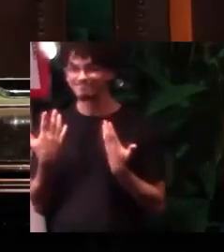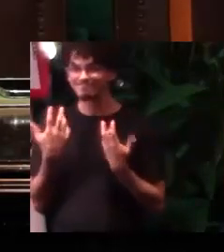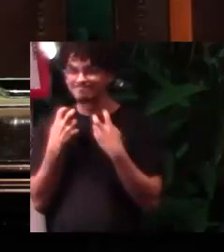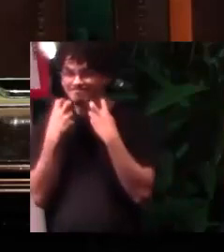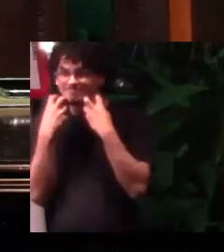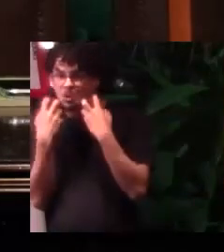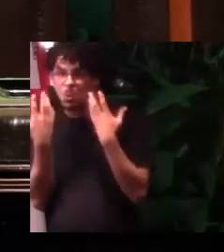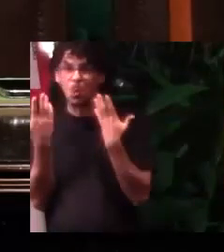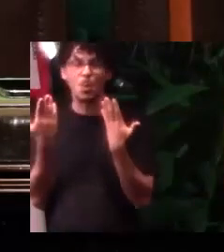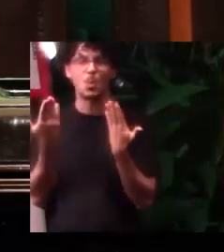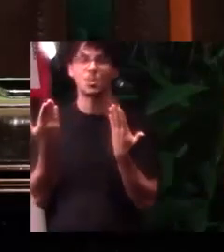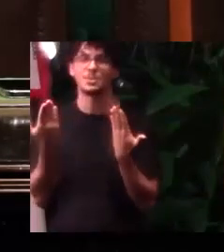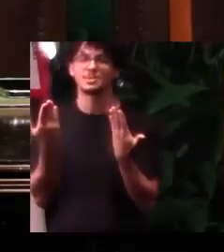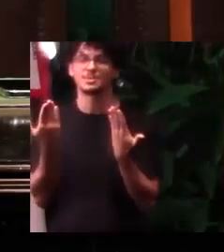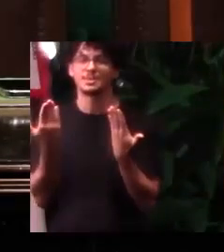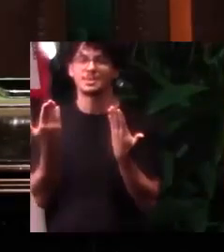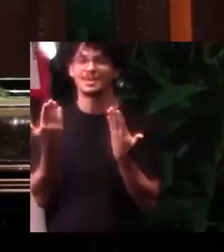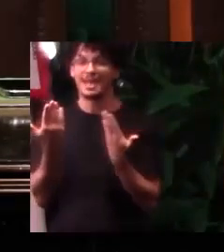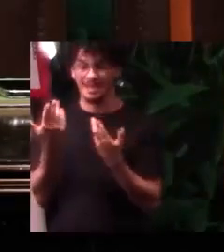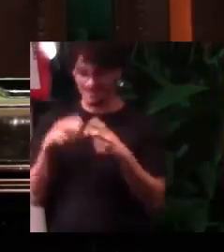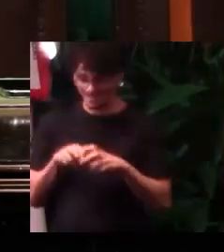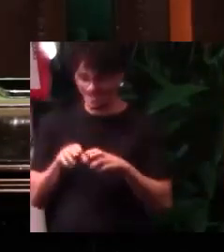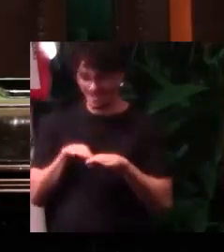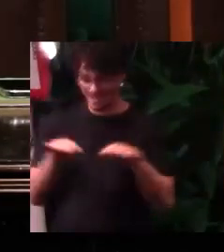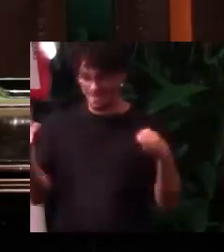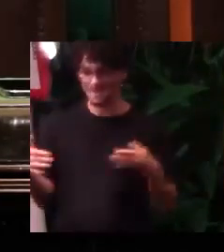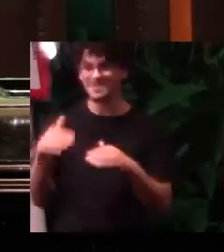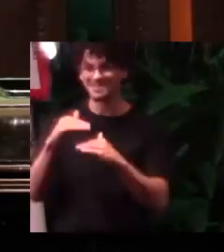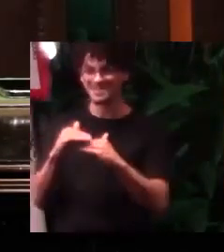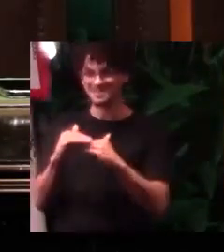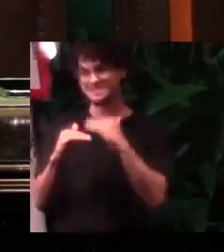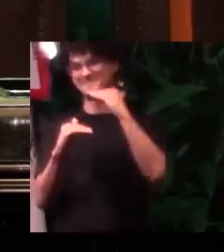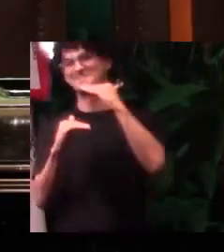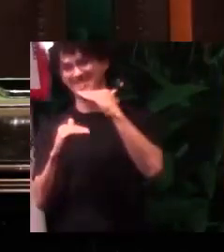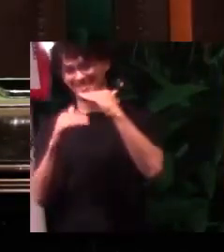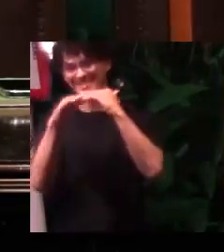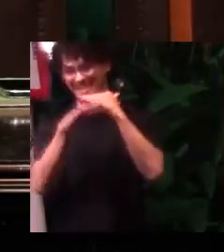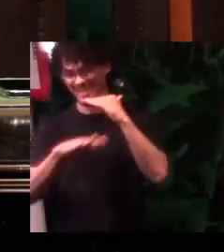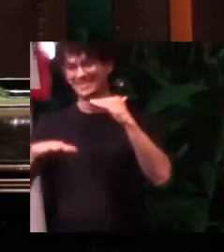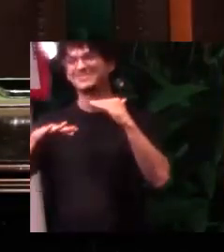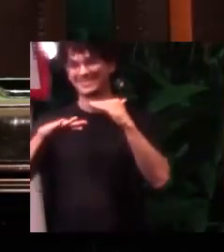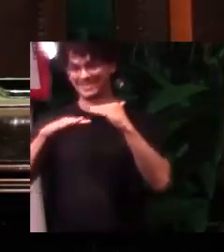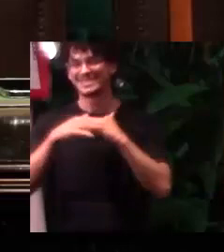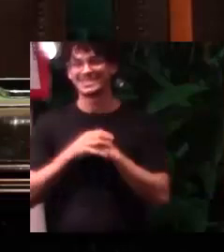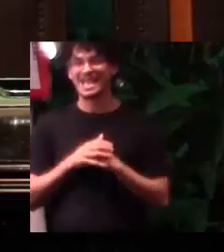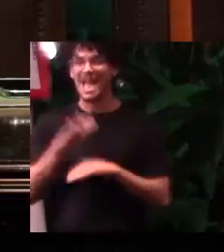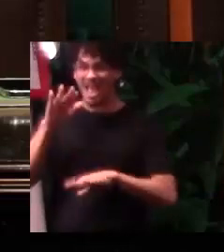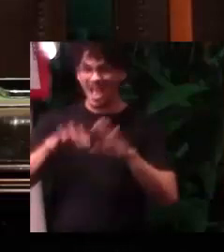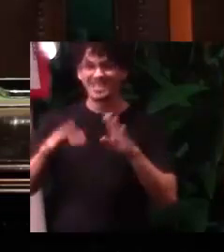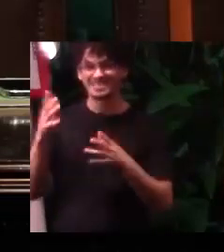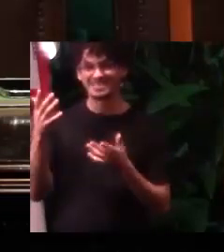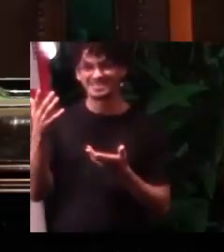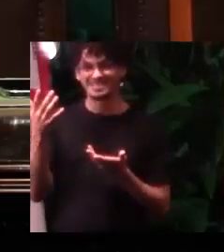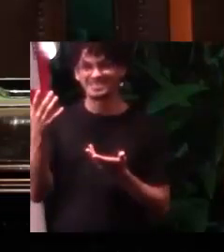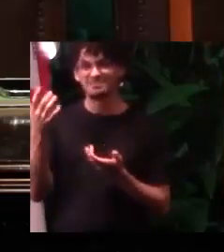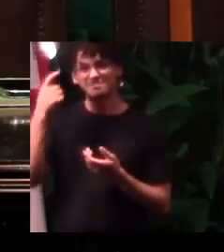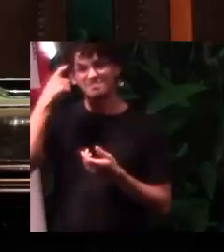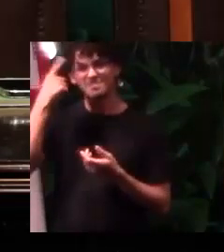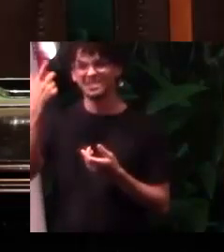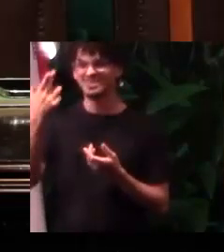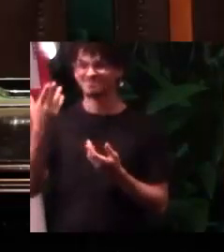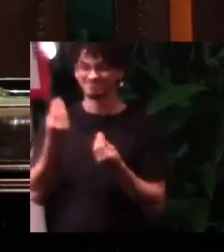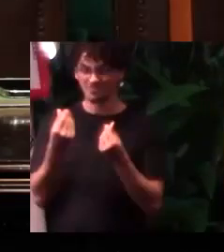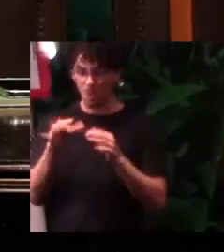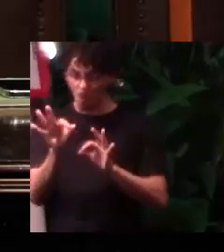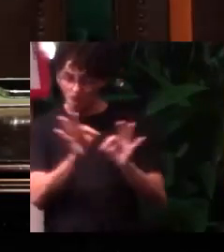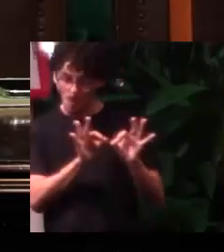intimidados com a mesa aqui mais alta que vocês, né? E a gente tem, às vezes, né, uma estética assim,